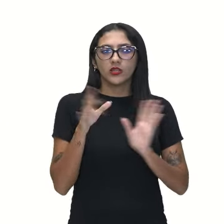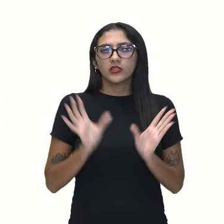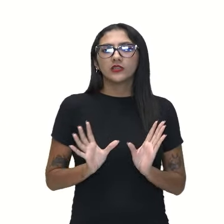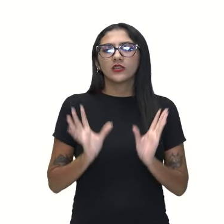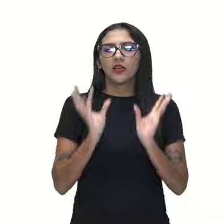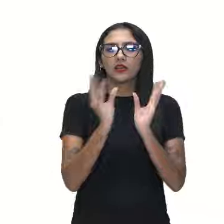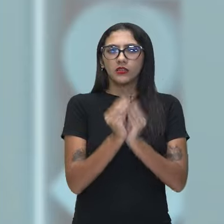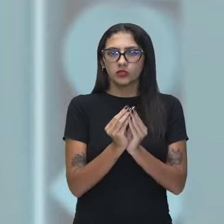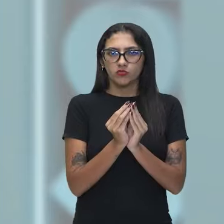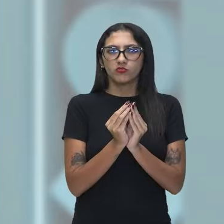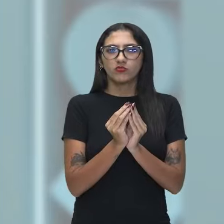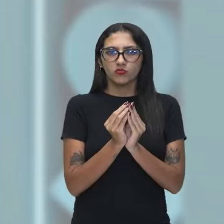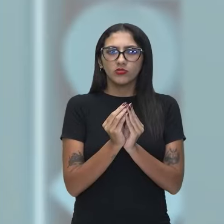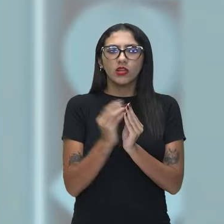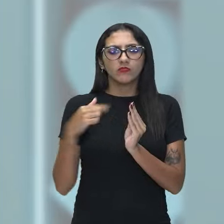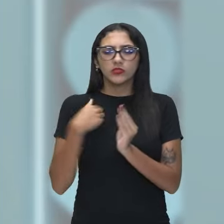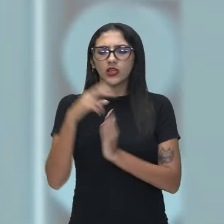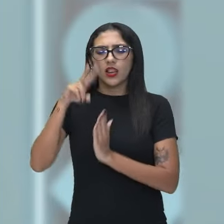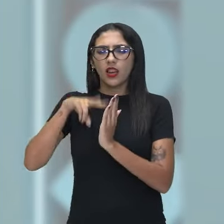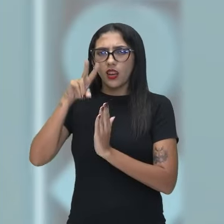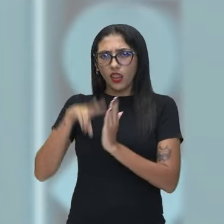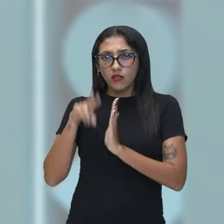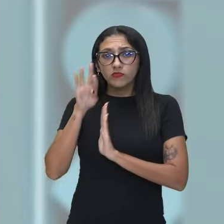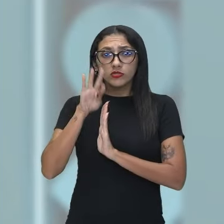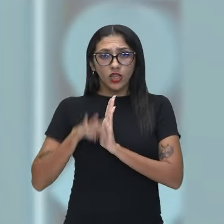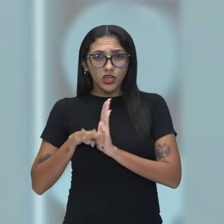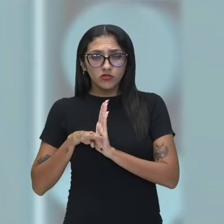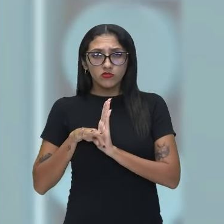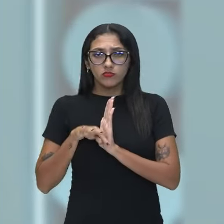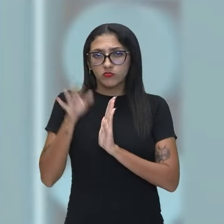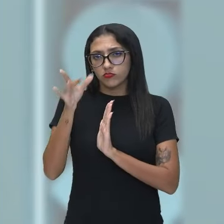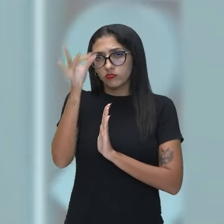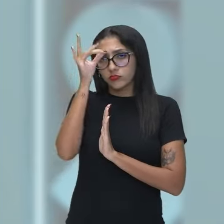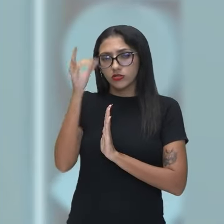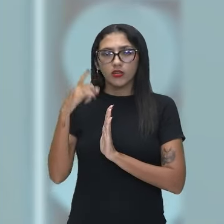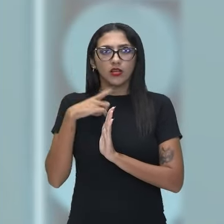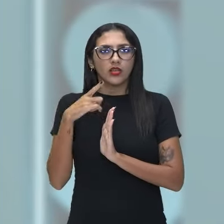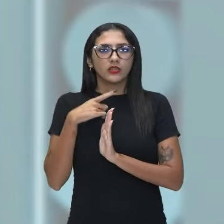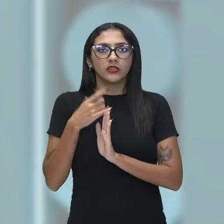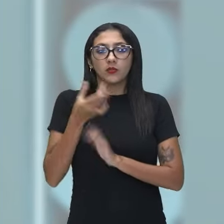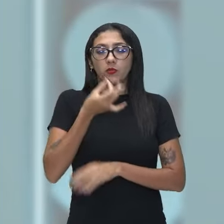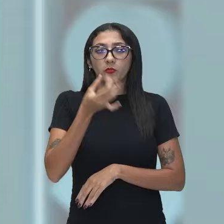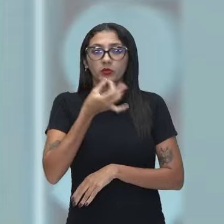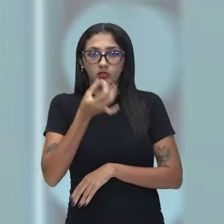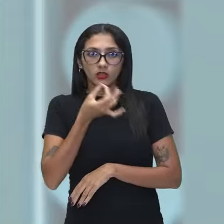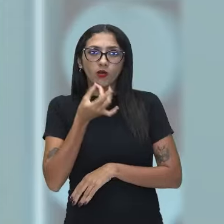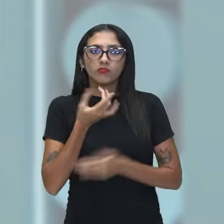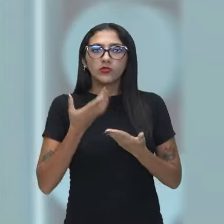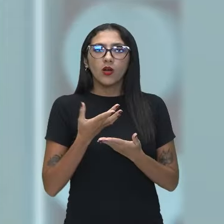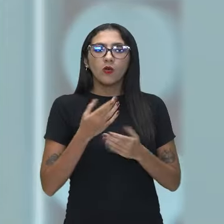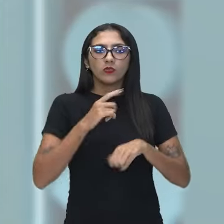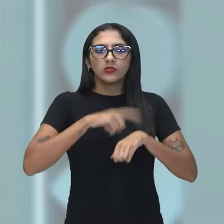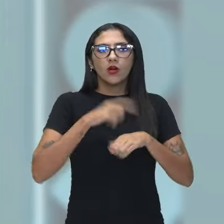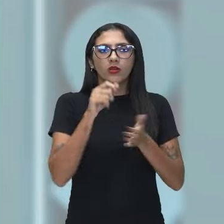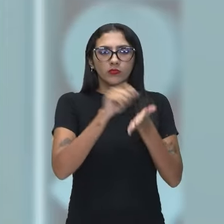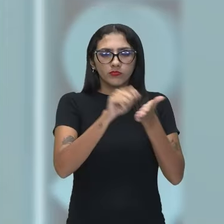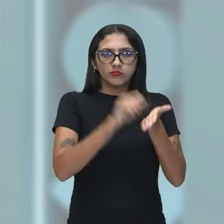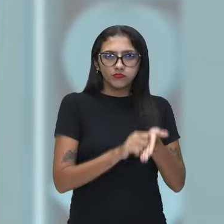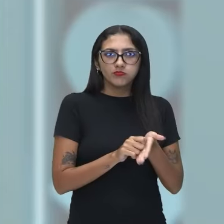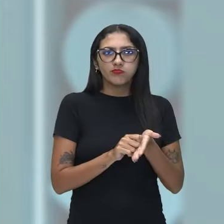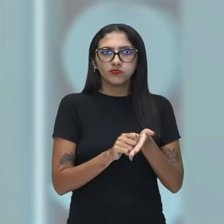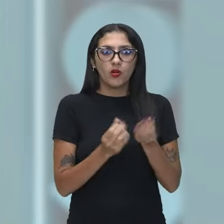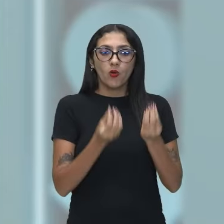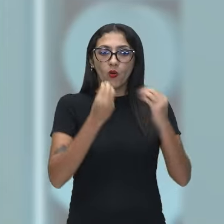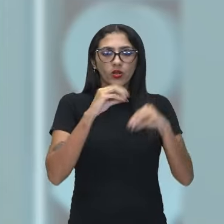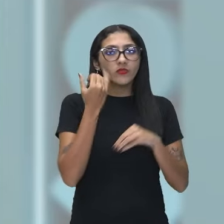sobre o texto-fonte que está passando pelo processo de resumo, de resenha nesse caso. E